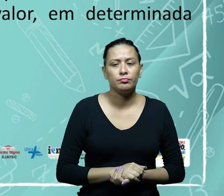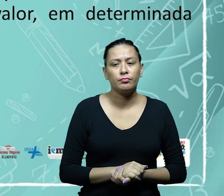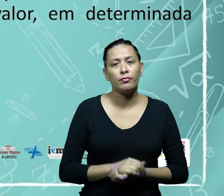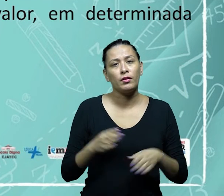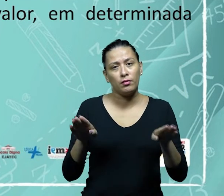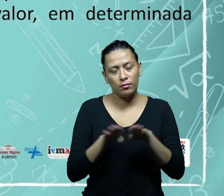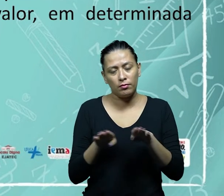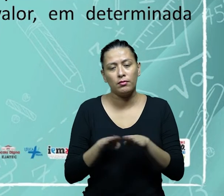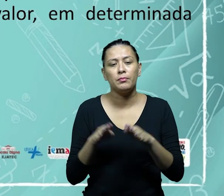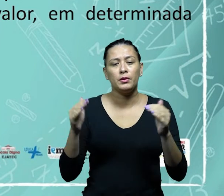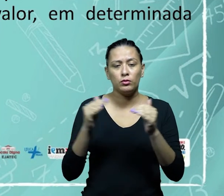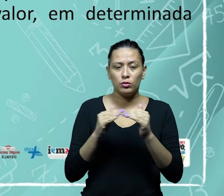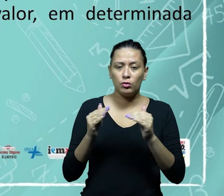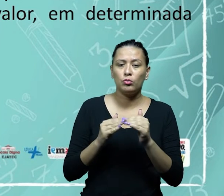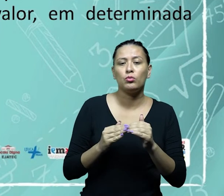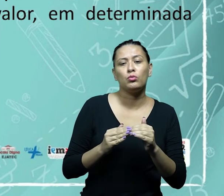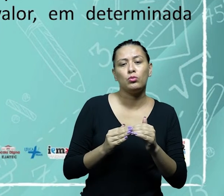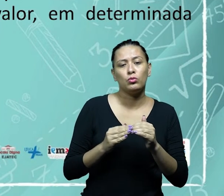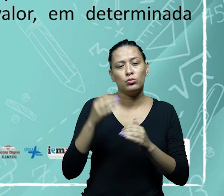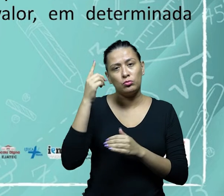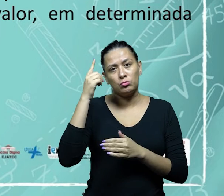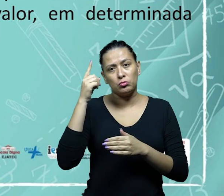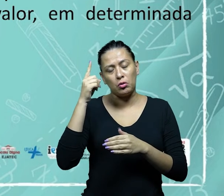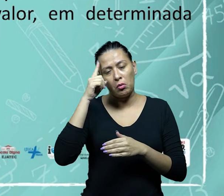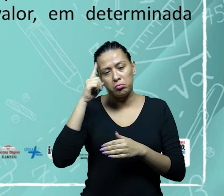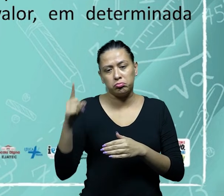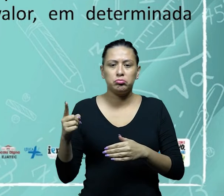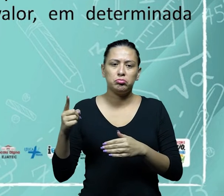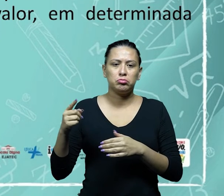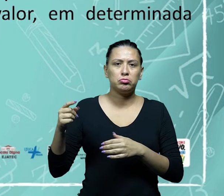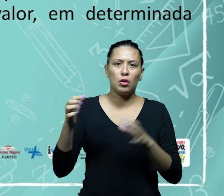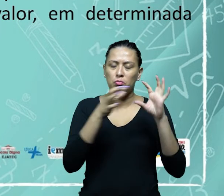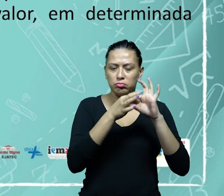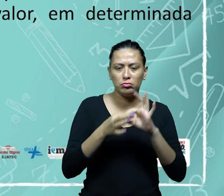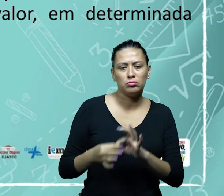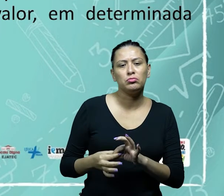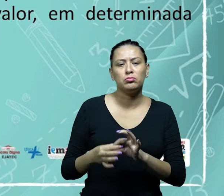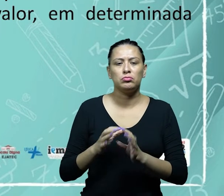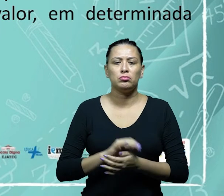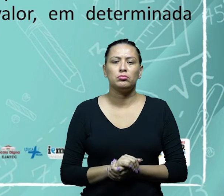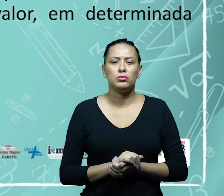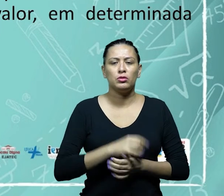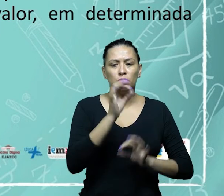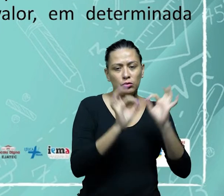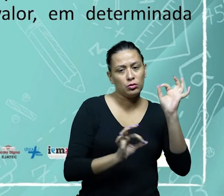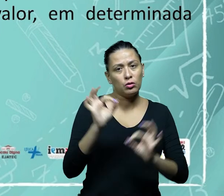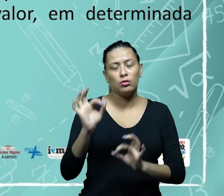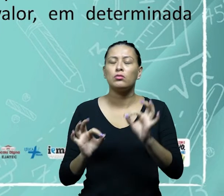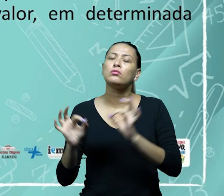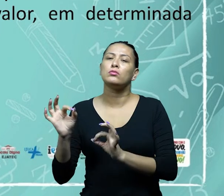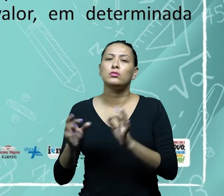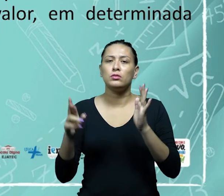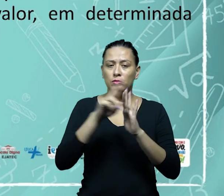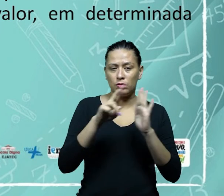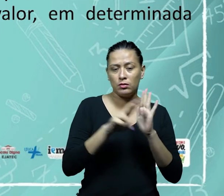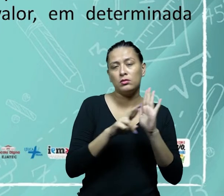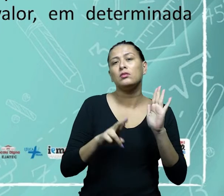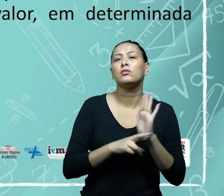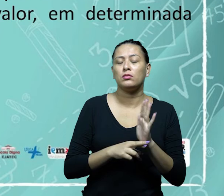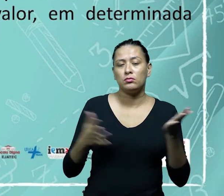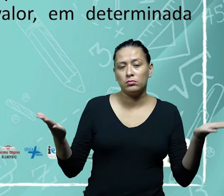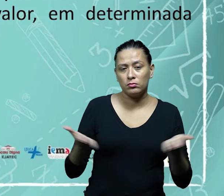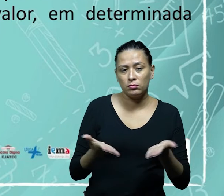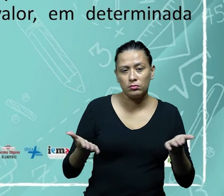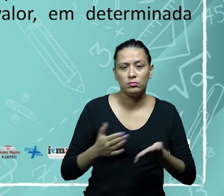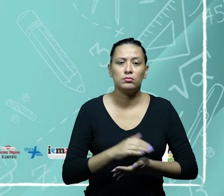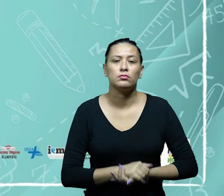determinados assuntos determinados valores né em determinada época são elas que formam que Fórmula 1 na verdade